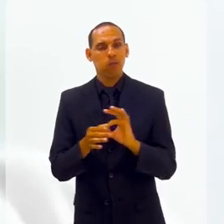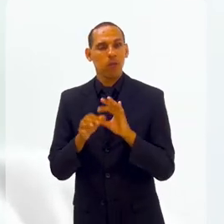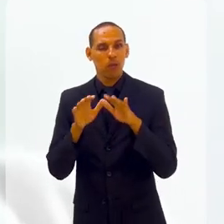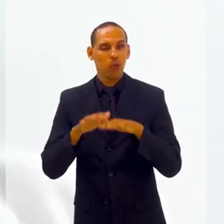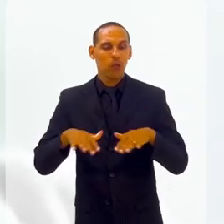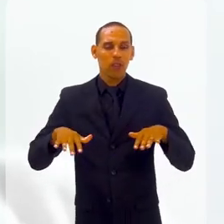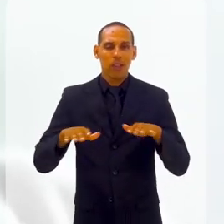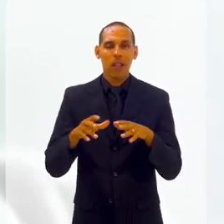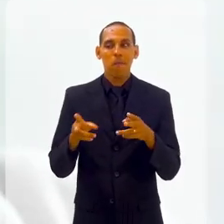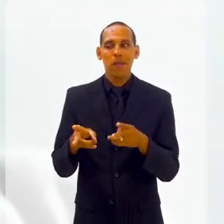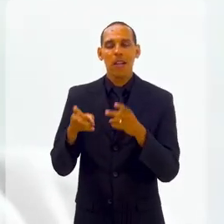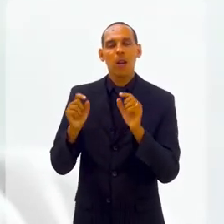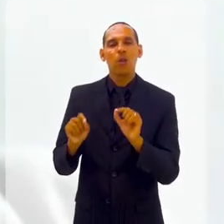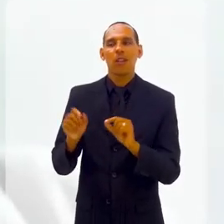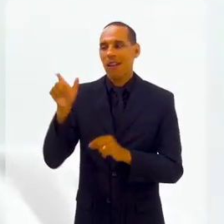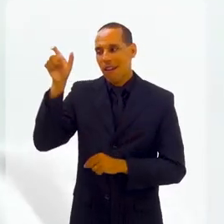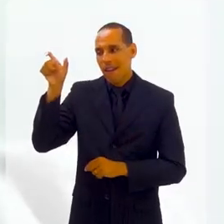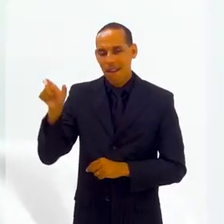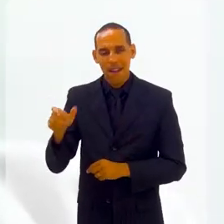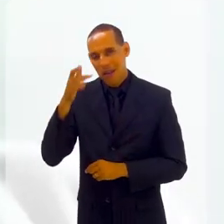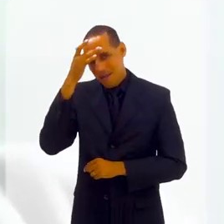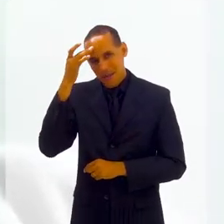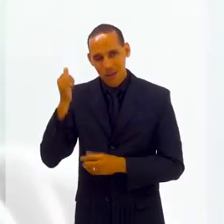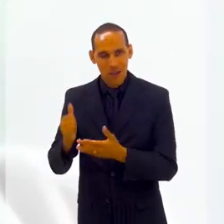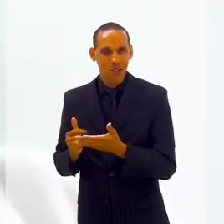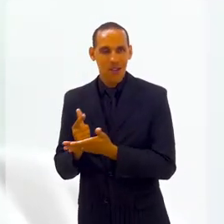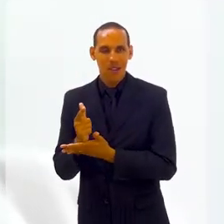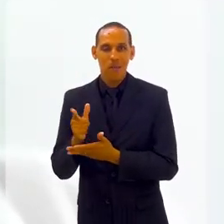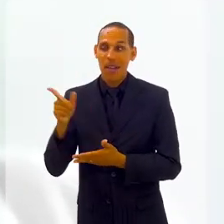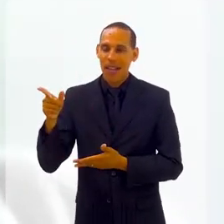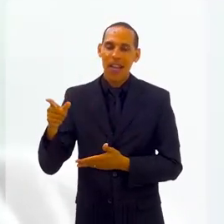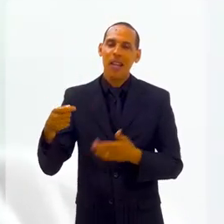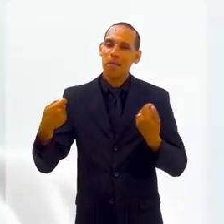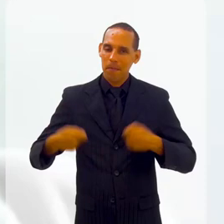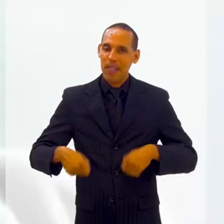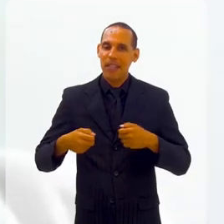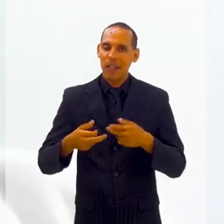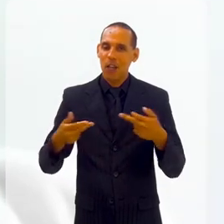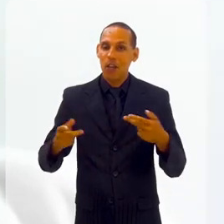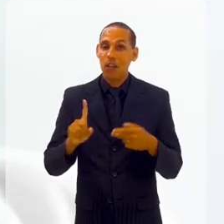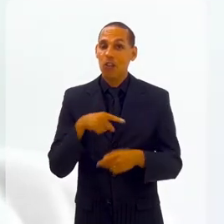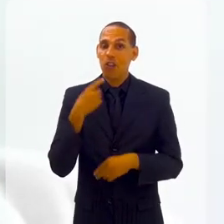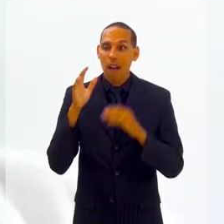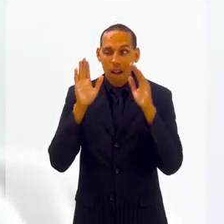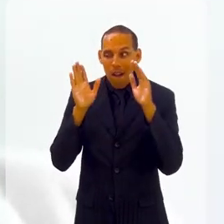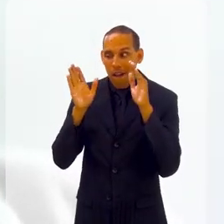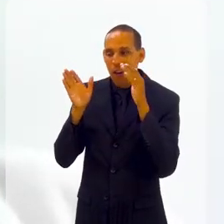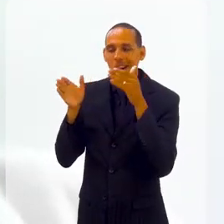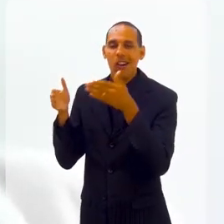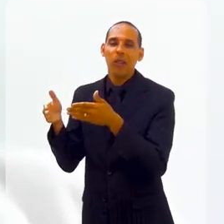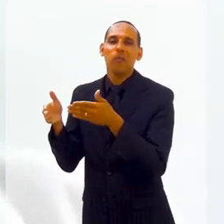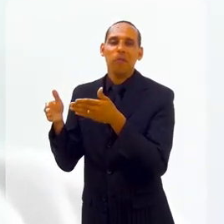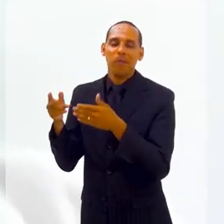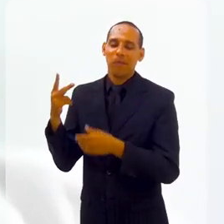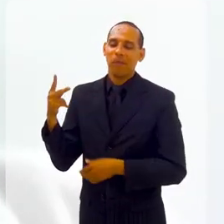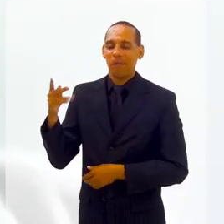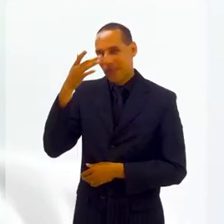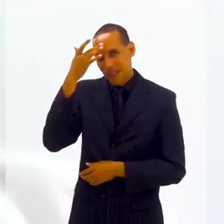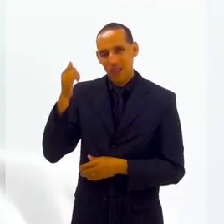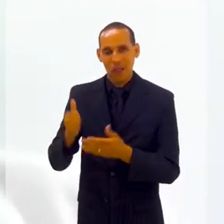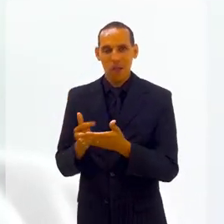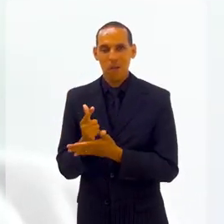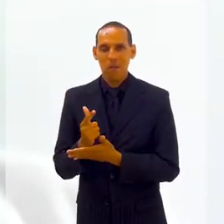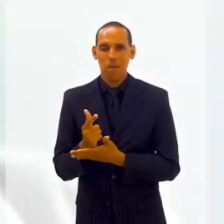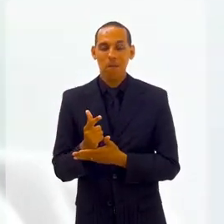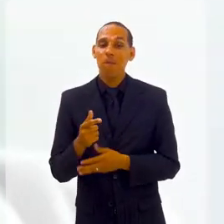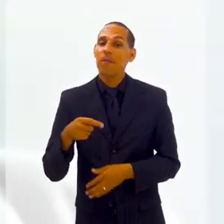que a gente tem visto é que o consumidor é o nosso demandante Então a gente tem que estar focado nosso foco maior